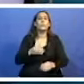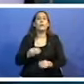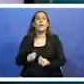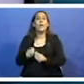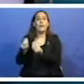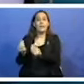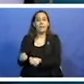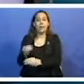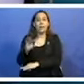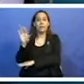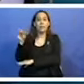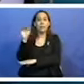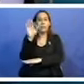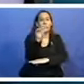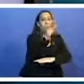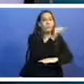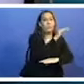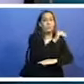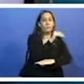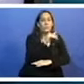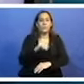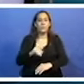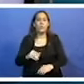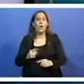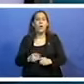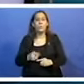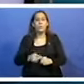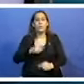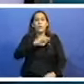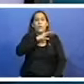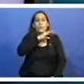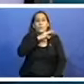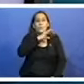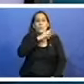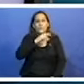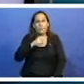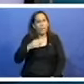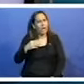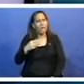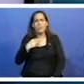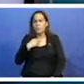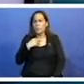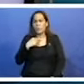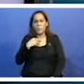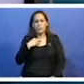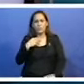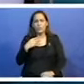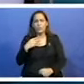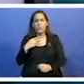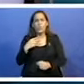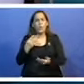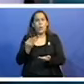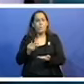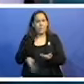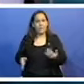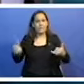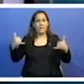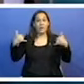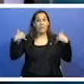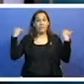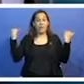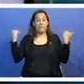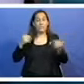Por quê? Porque senão algum animal ia ficar ofendido de não ter sido convidado. Olha lá, ó, senão ia ter